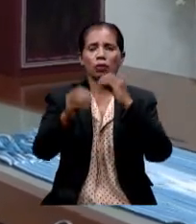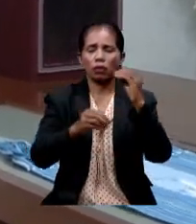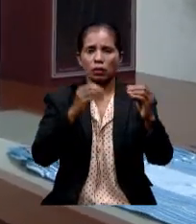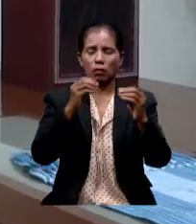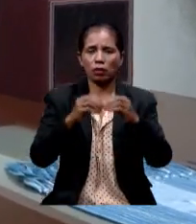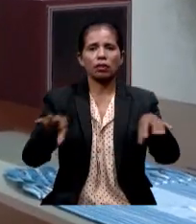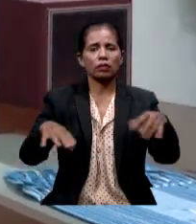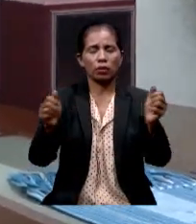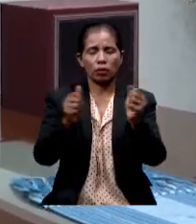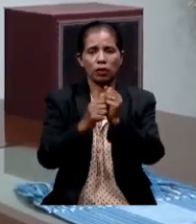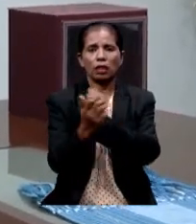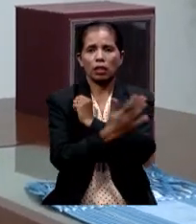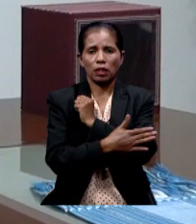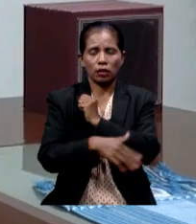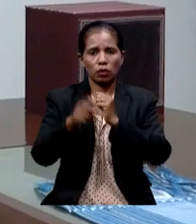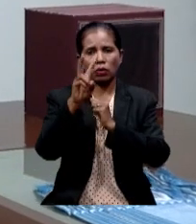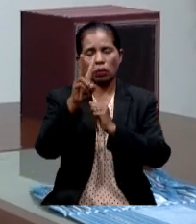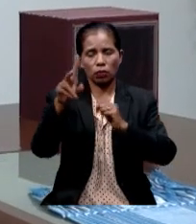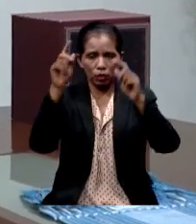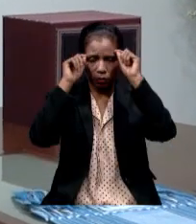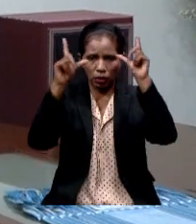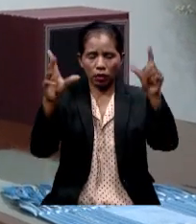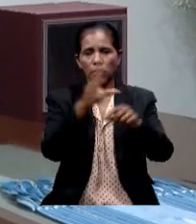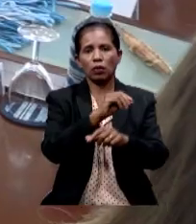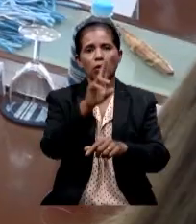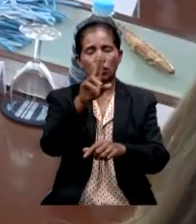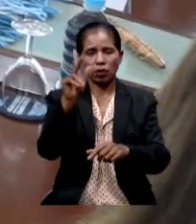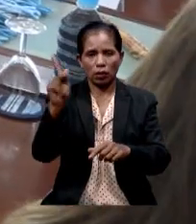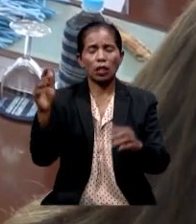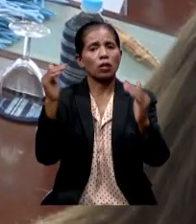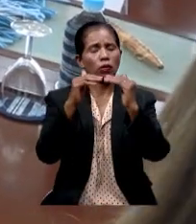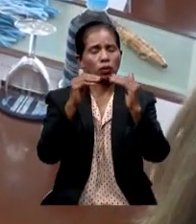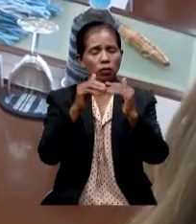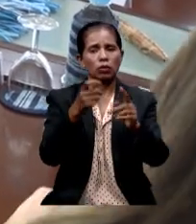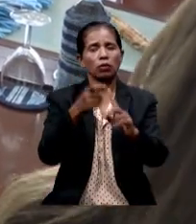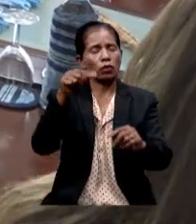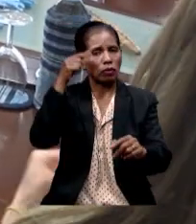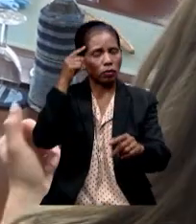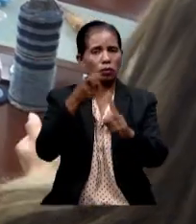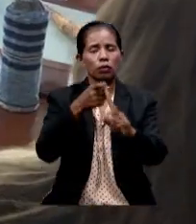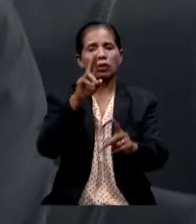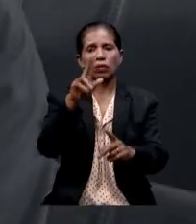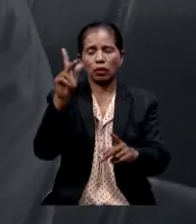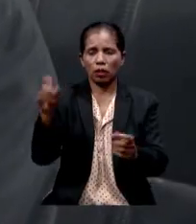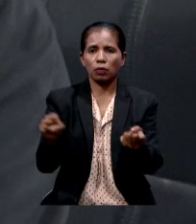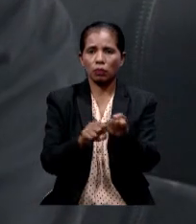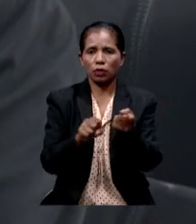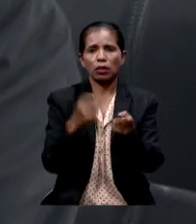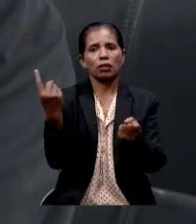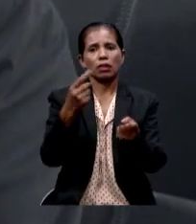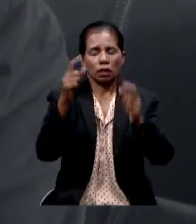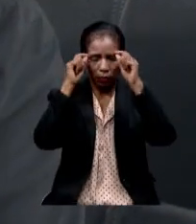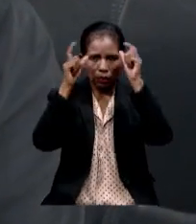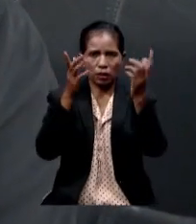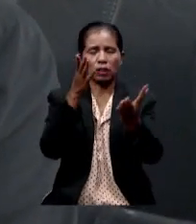relação bilateral entre Timor-Leste e o Reino Unido. A foi encontro o governante russo Reino Unido afirma se apoio na fati adesão